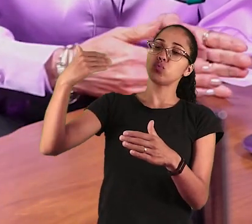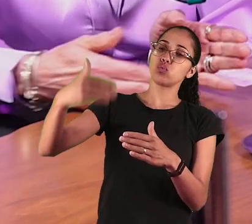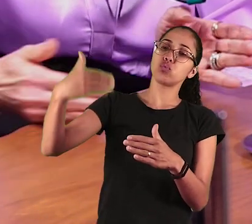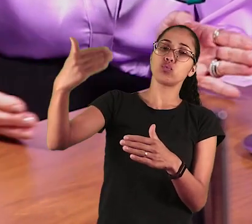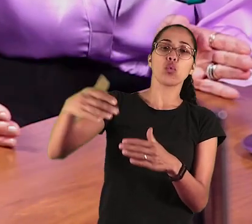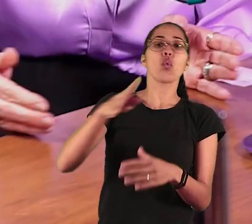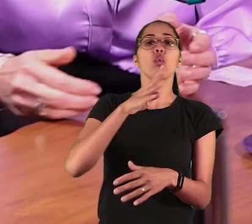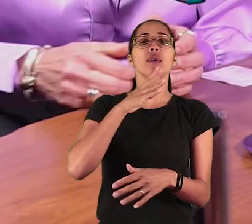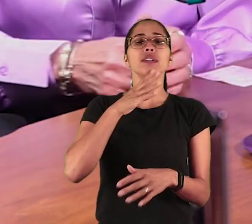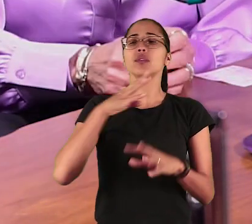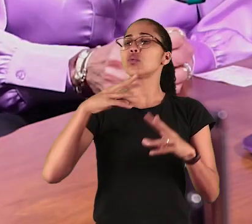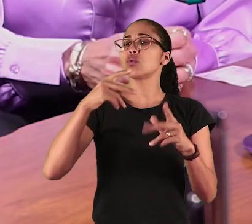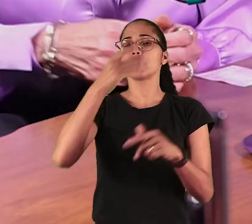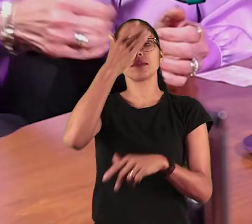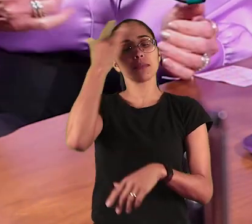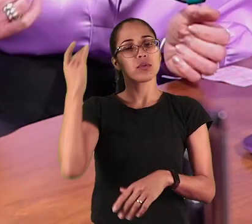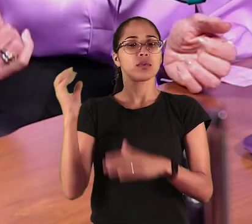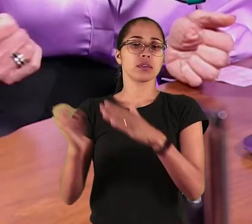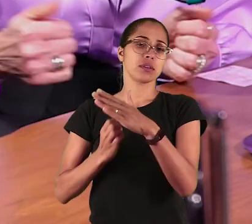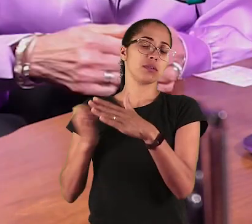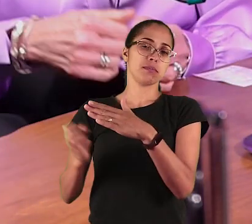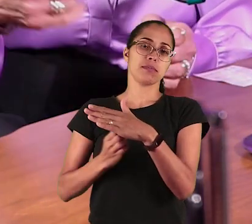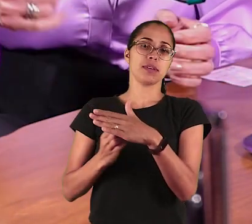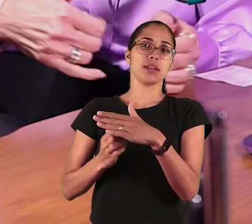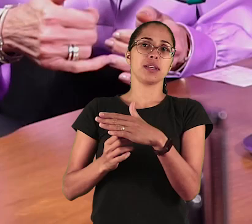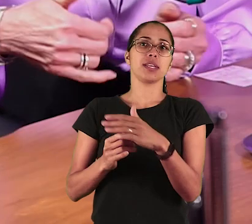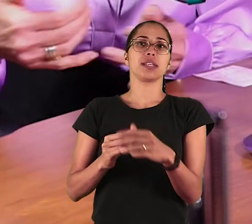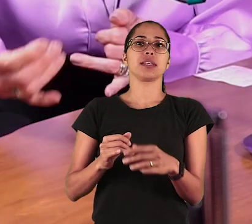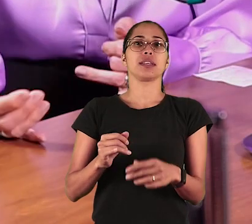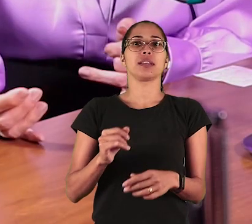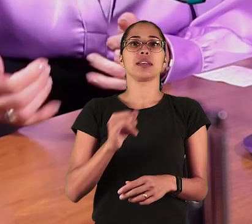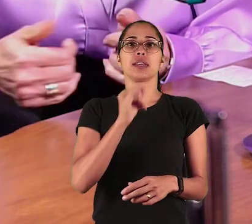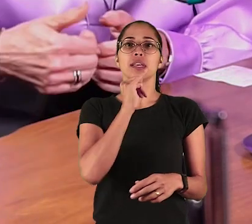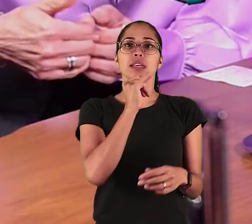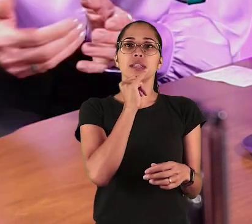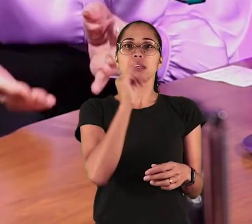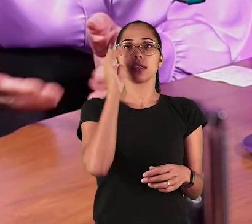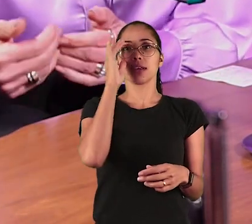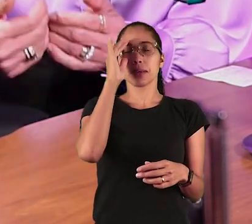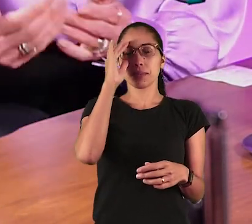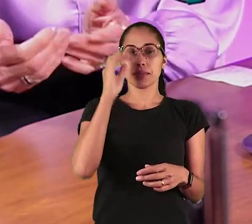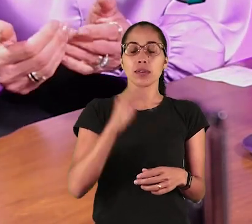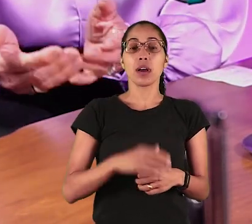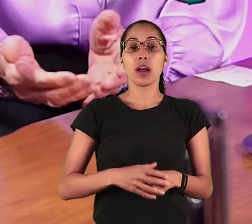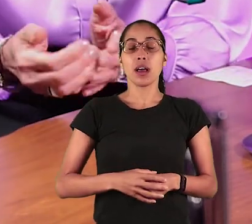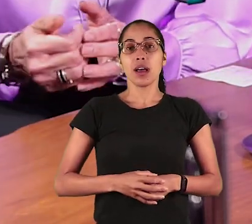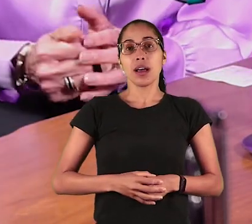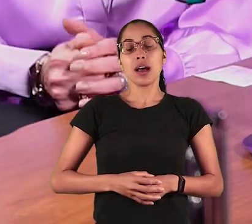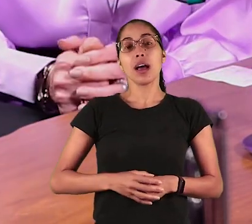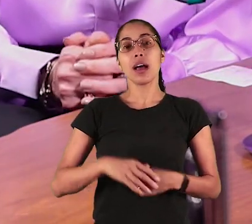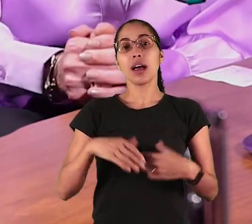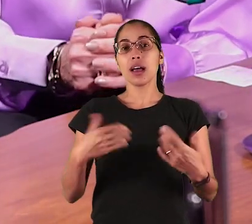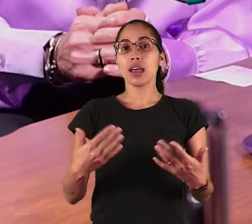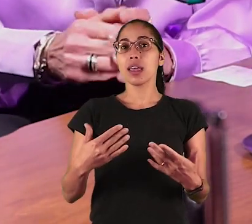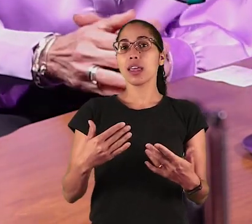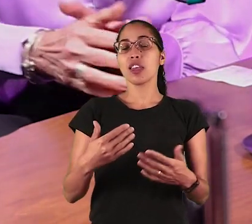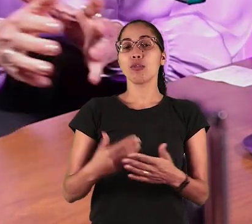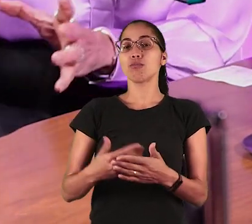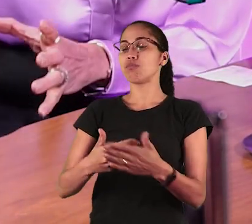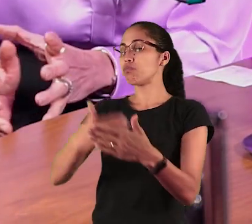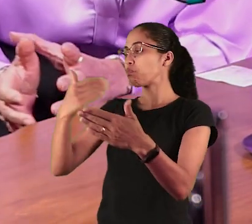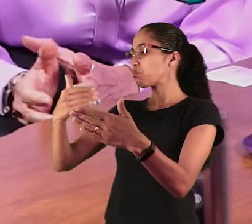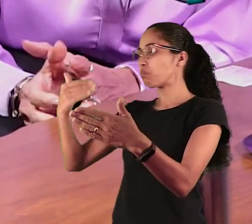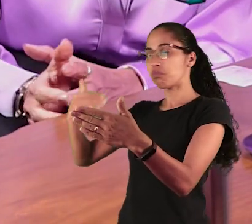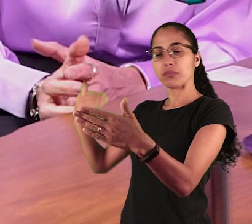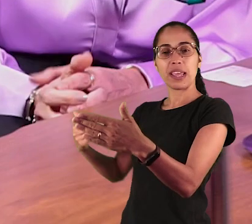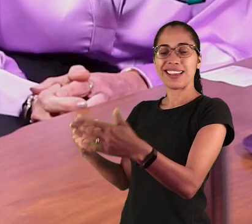da empresa eu conhecia todo mundo eu ligava para o senhor lá em Nova York como se fosse um amigo é uma pessoa que eu tenho uma relação e eu